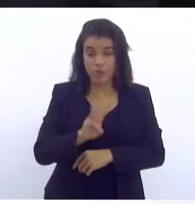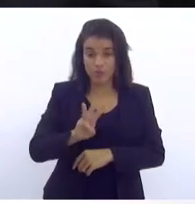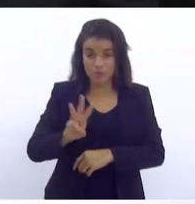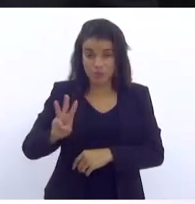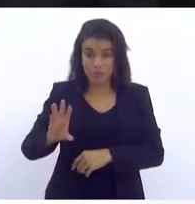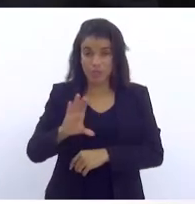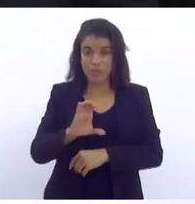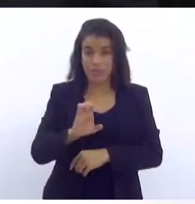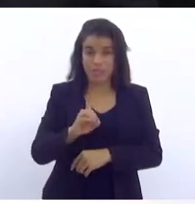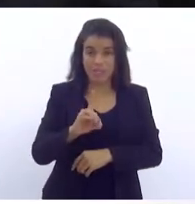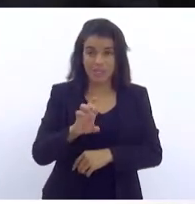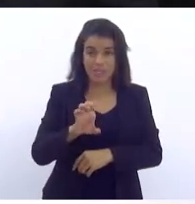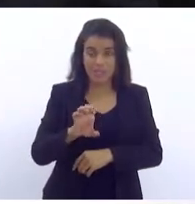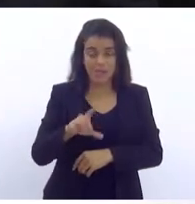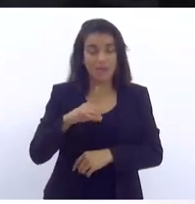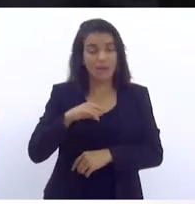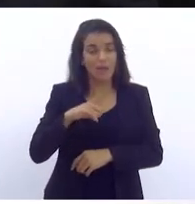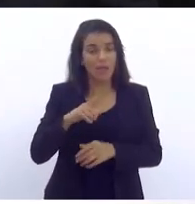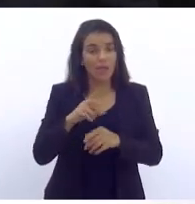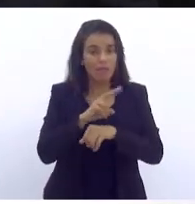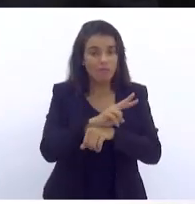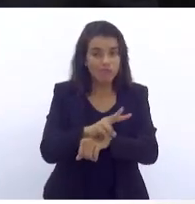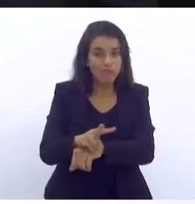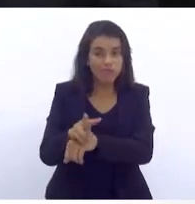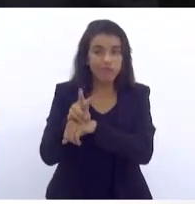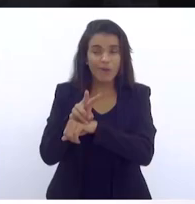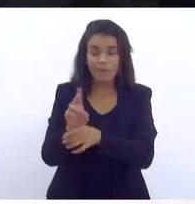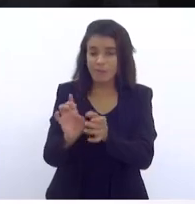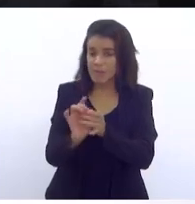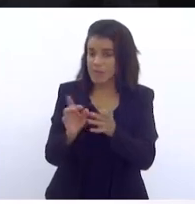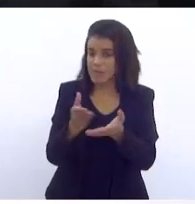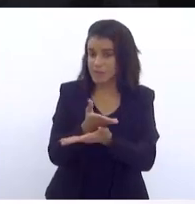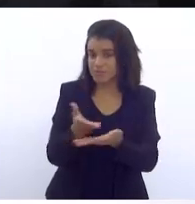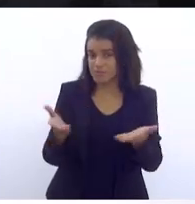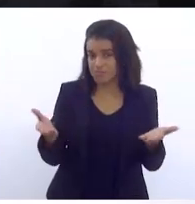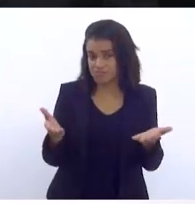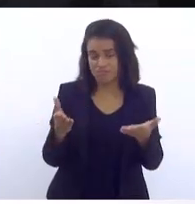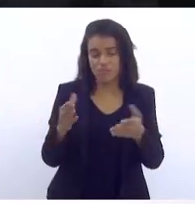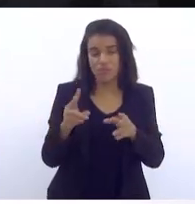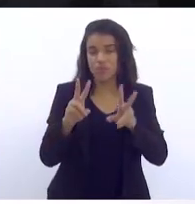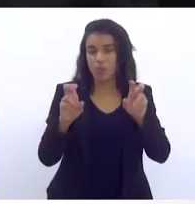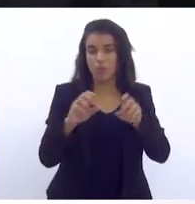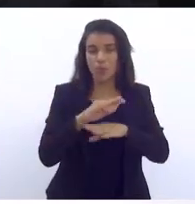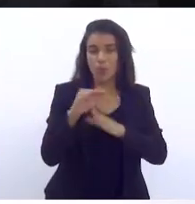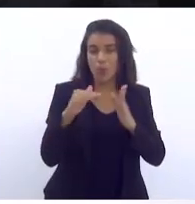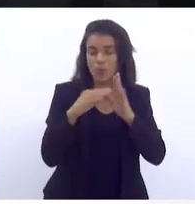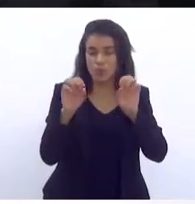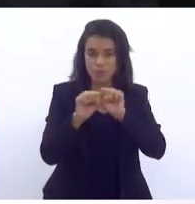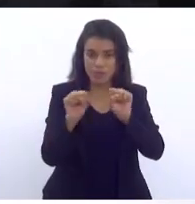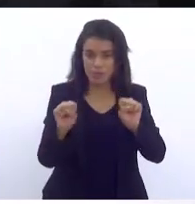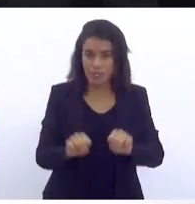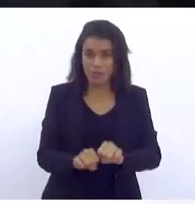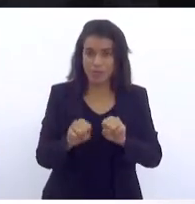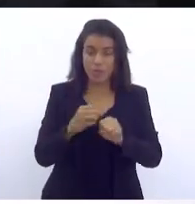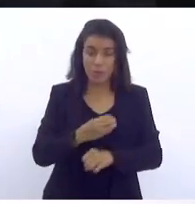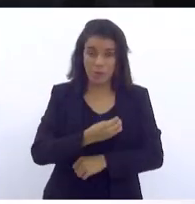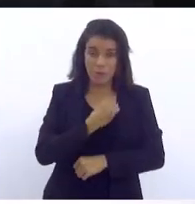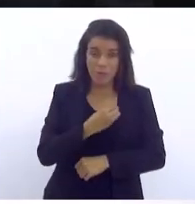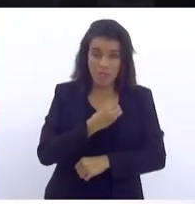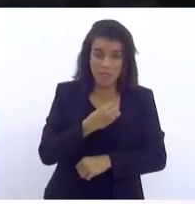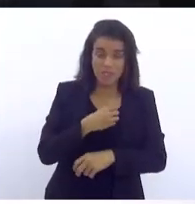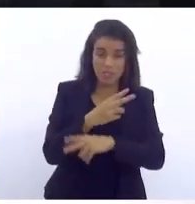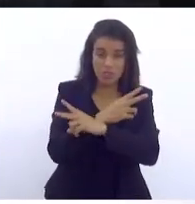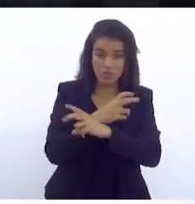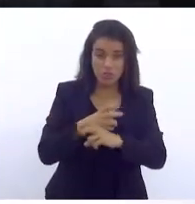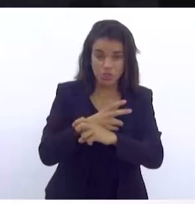tem o monitoramento da qualidade da água eh disponibilizado de todos os nossos sistema onde a presença dos agrotóxicos estão